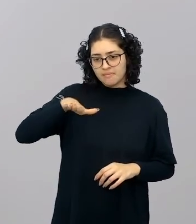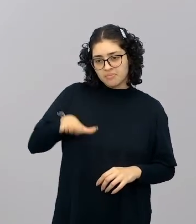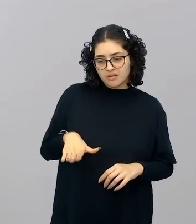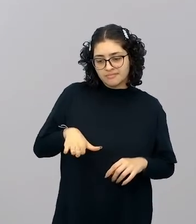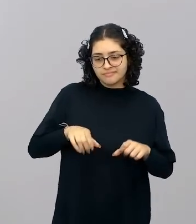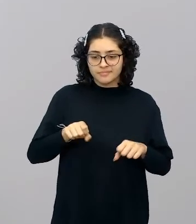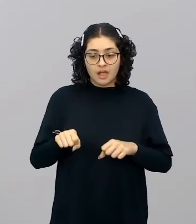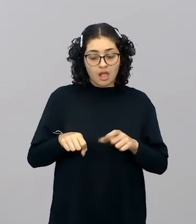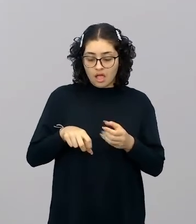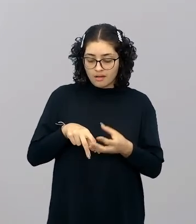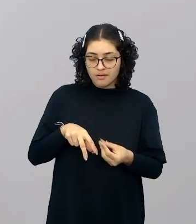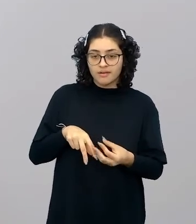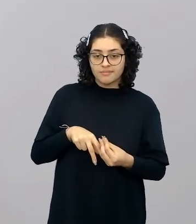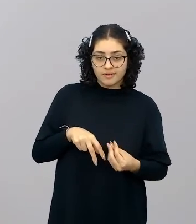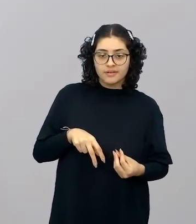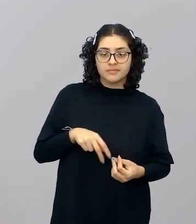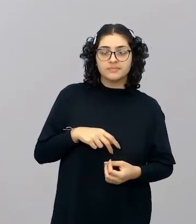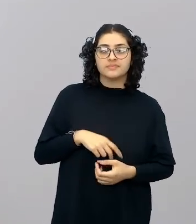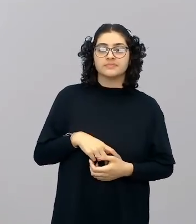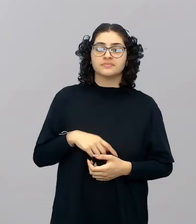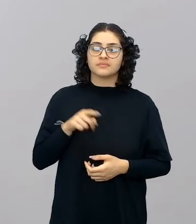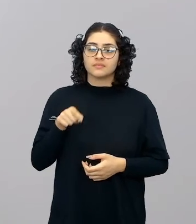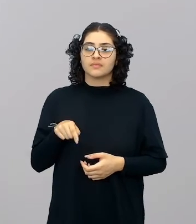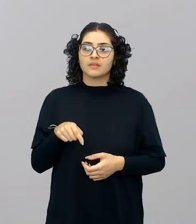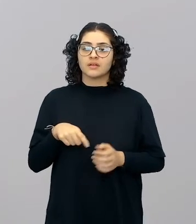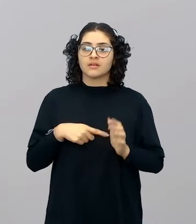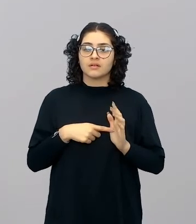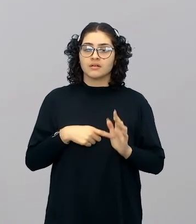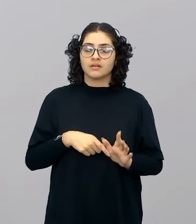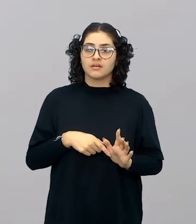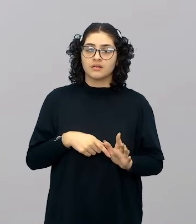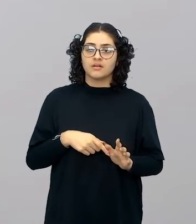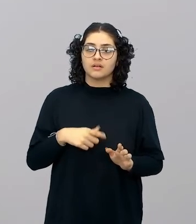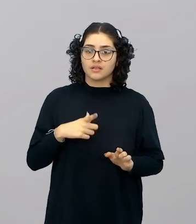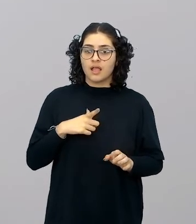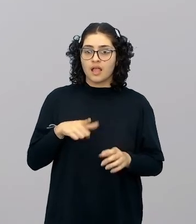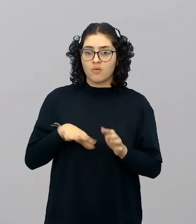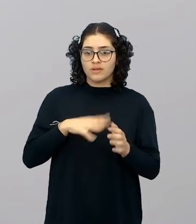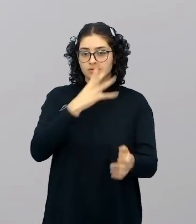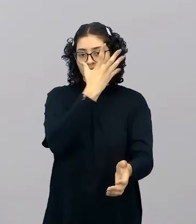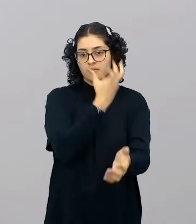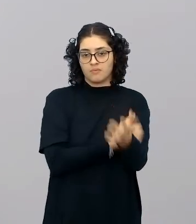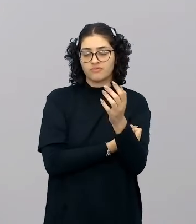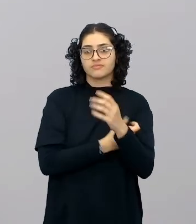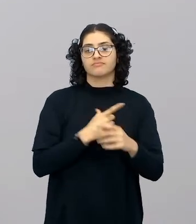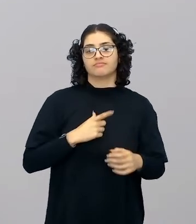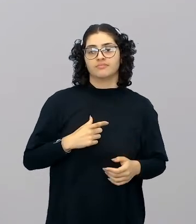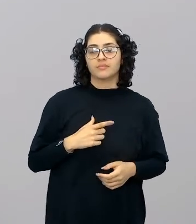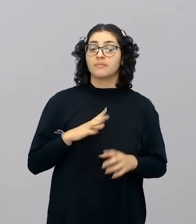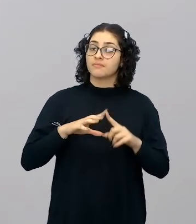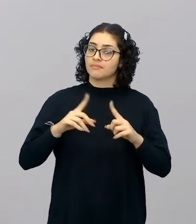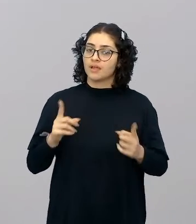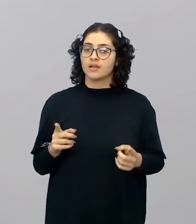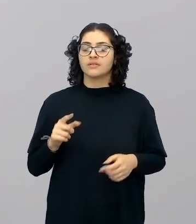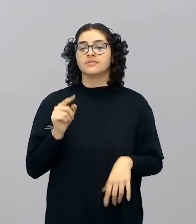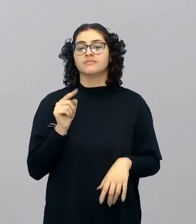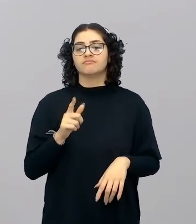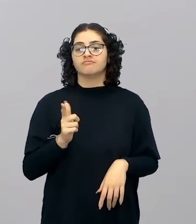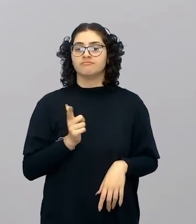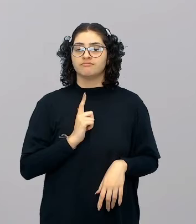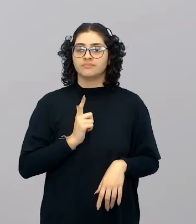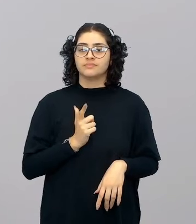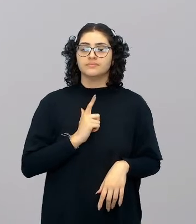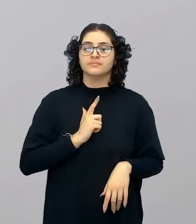lá o joelho, então a gente viu que ele apresentava lá um caso de hemofilia, por exemplo. Mas, se existe,